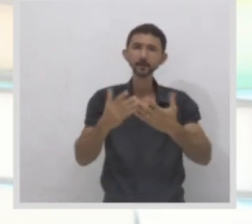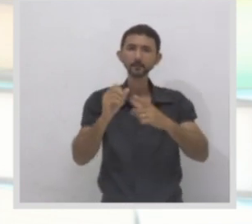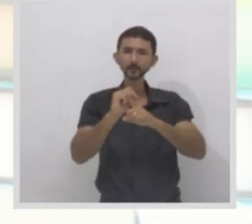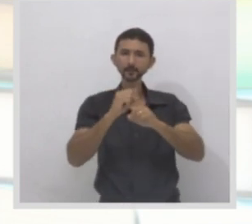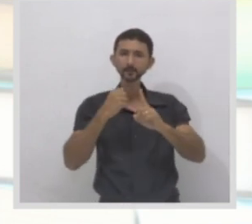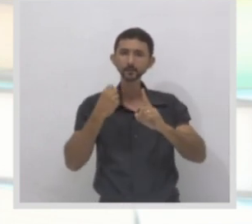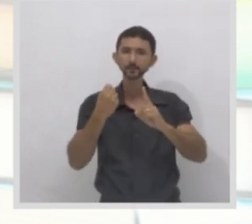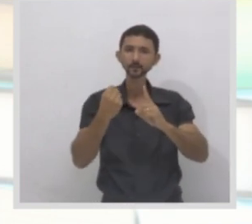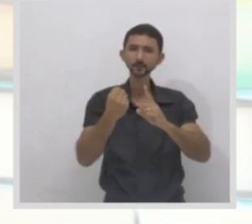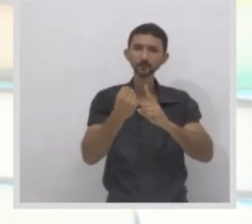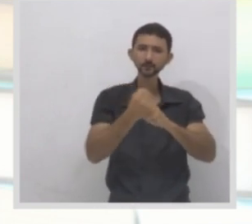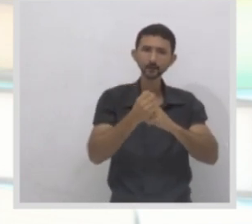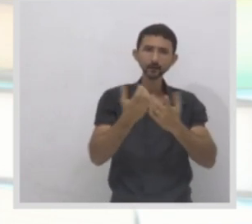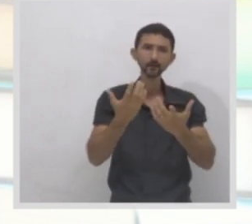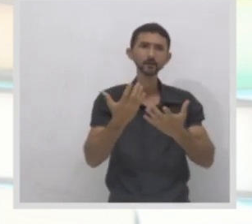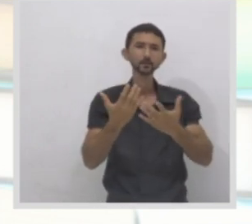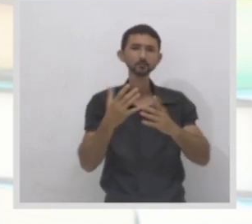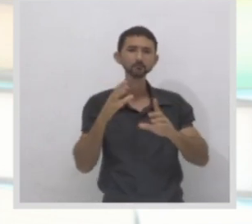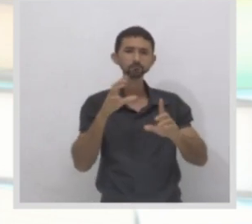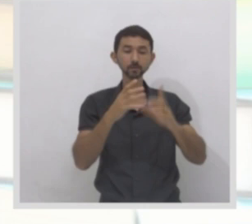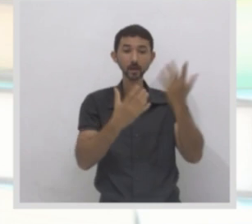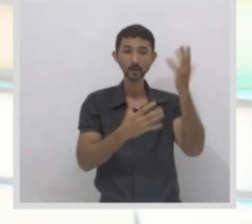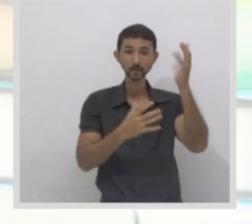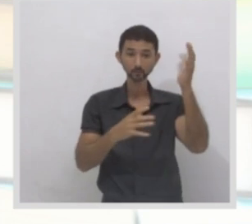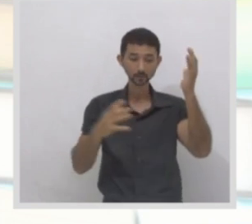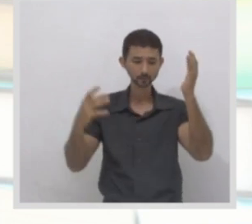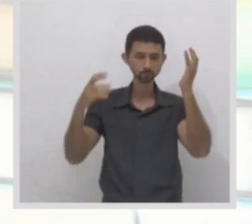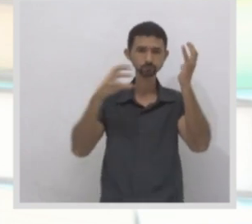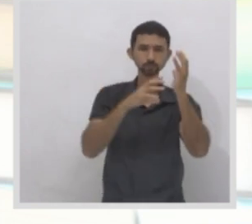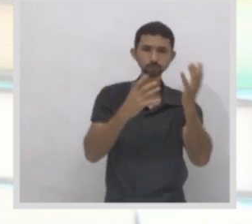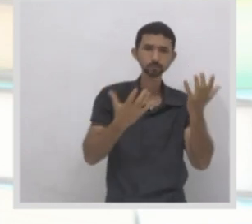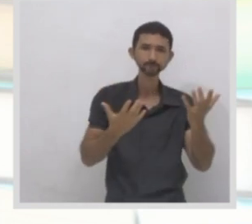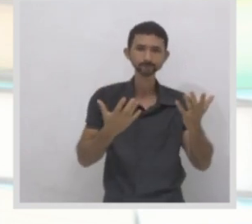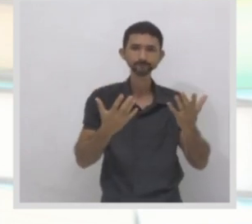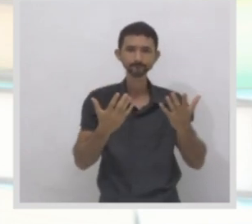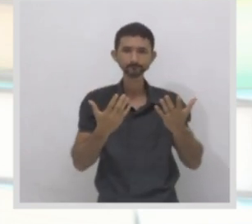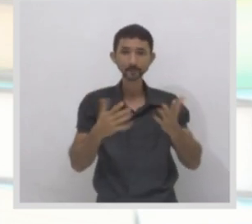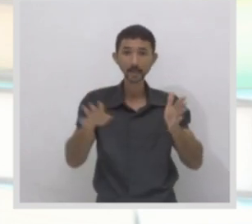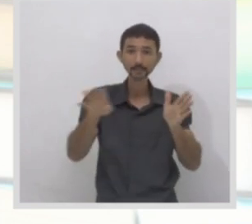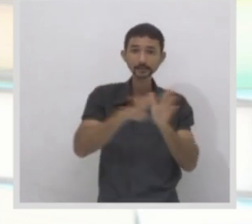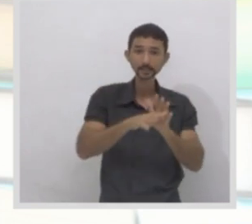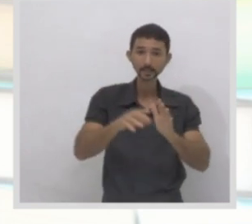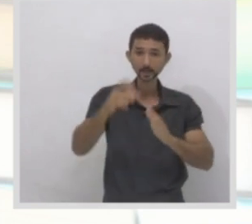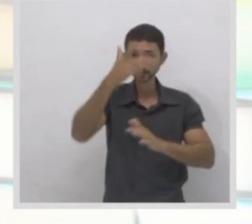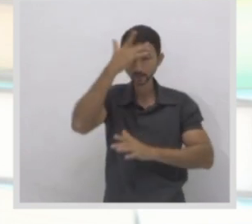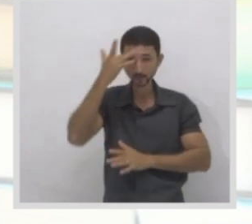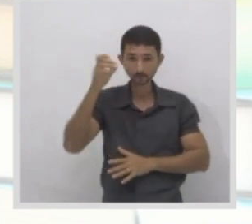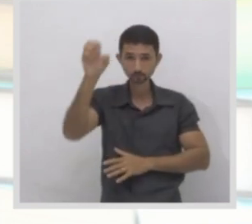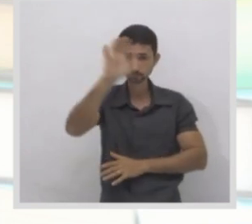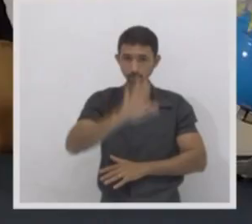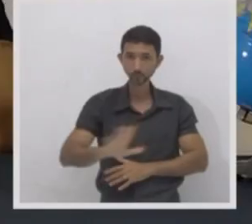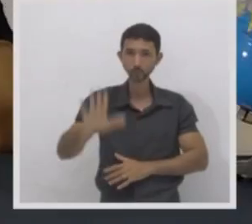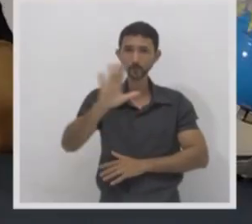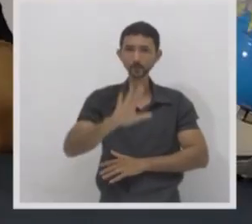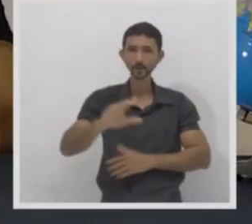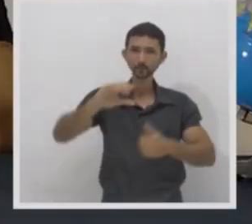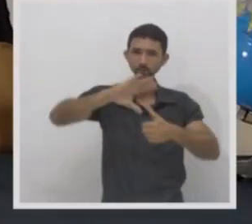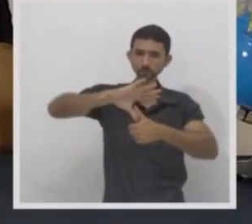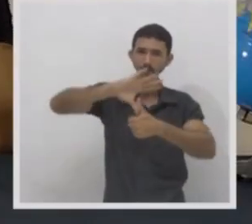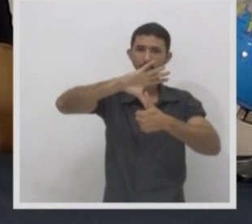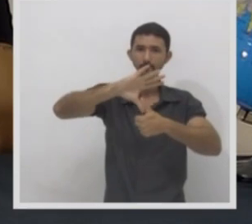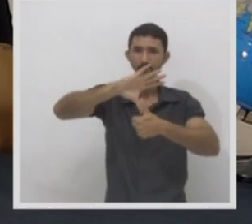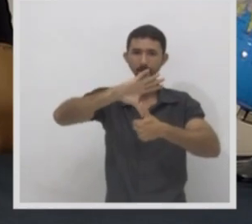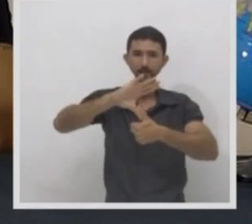sobre a natureza. A chegada do europeu à América, ela vai trazer concepções de